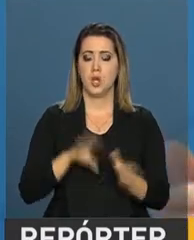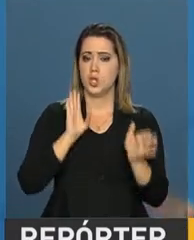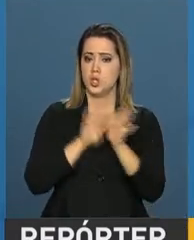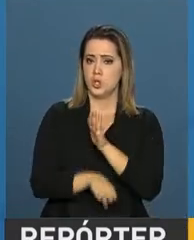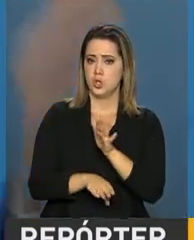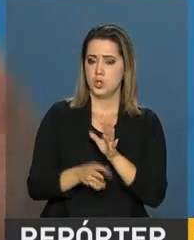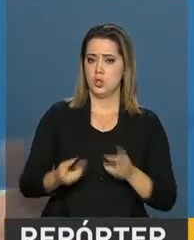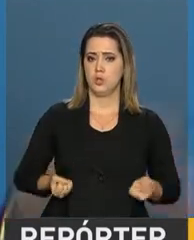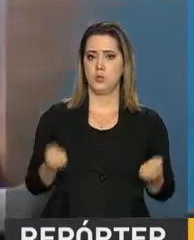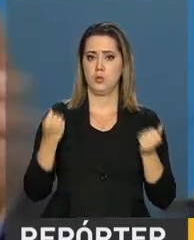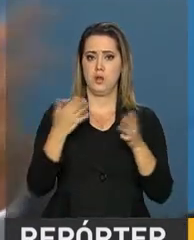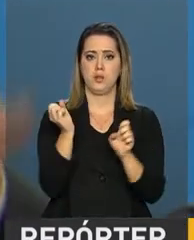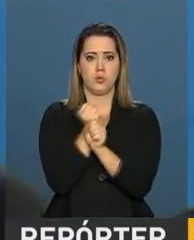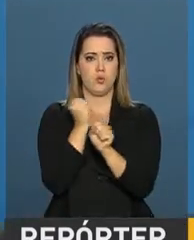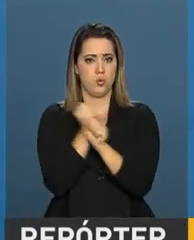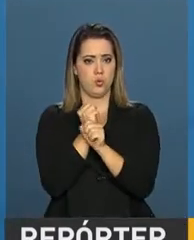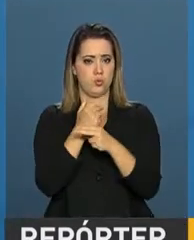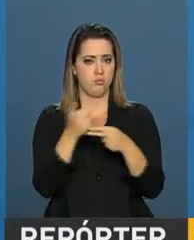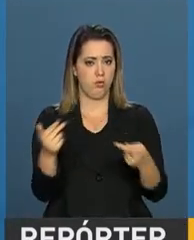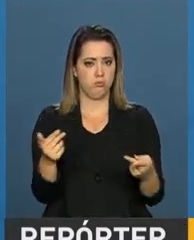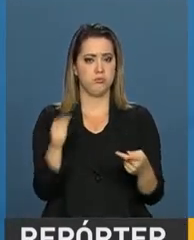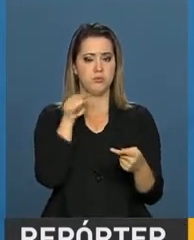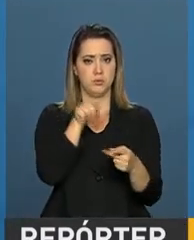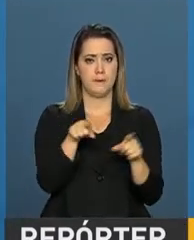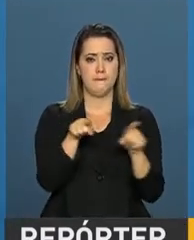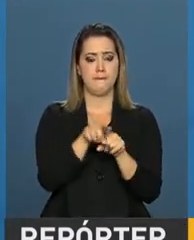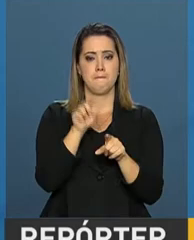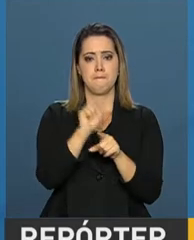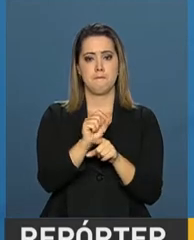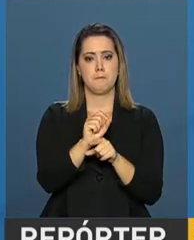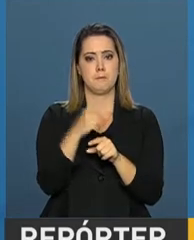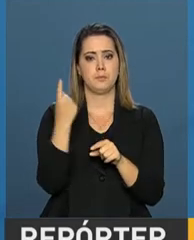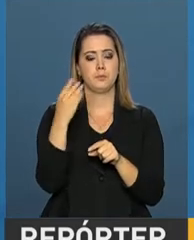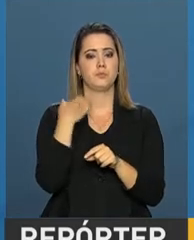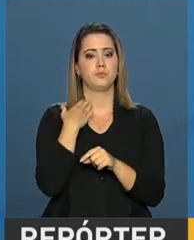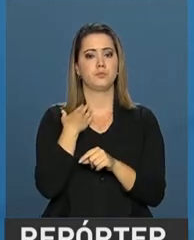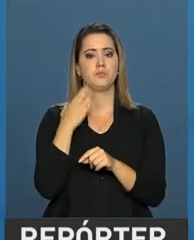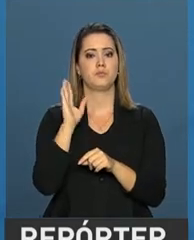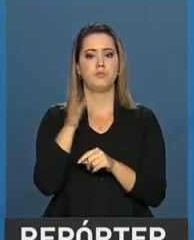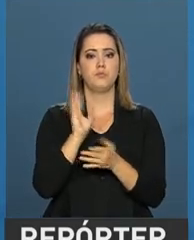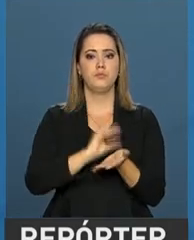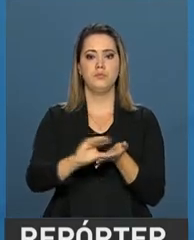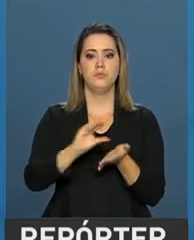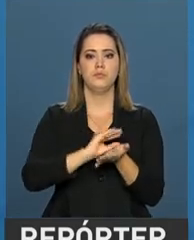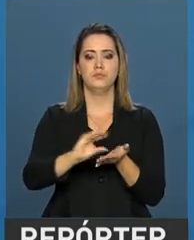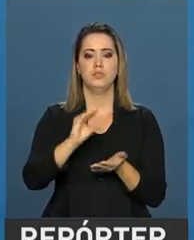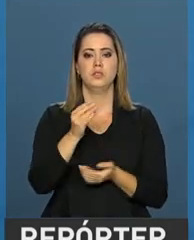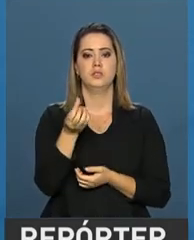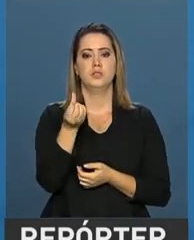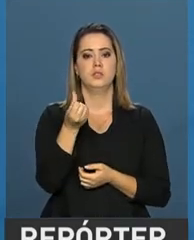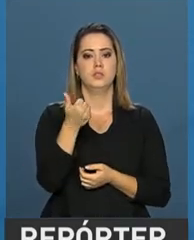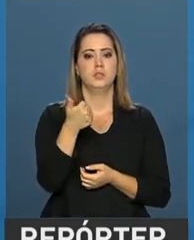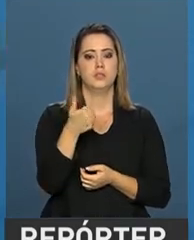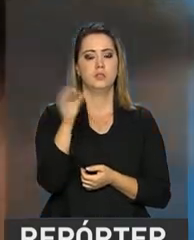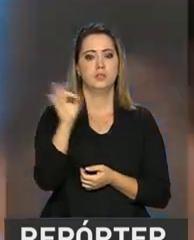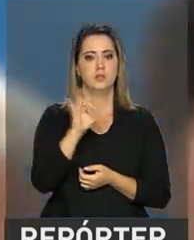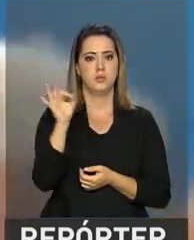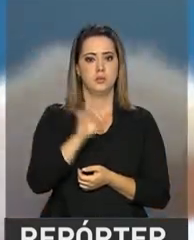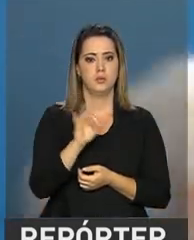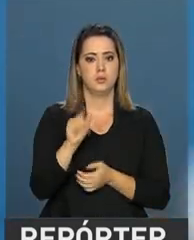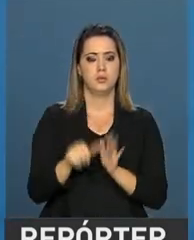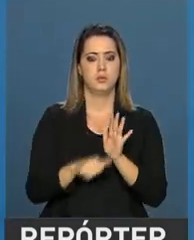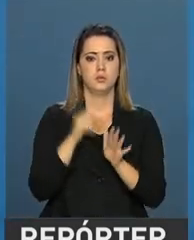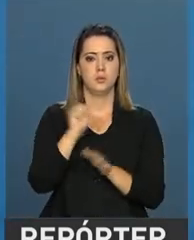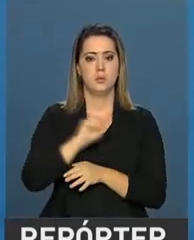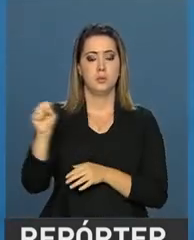e os gastos presentes subnacionais o banco já aplica 61 por cento no primeiro semestre